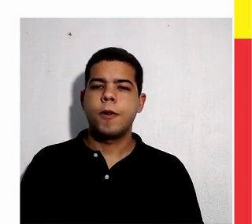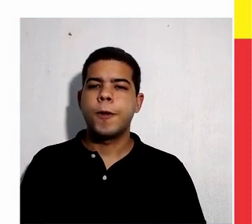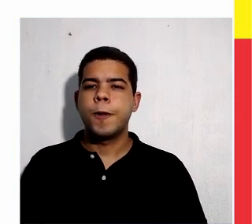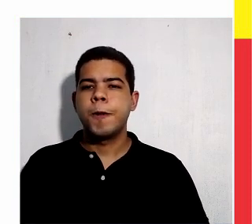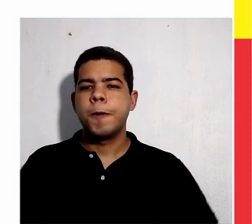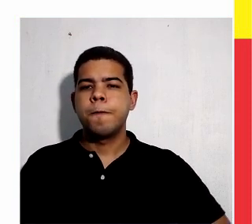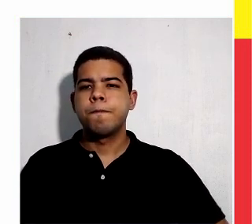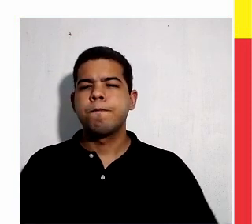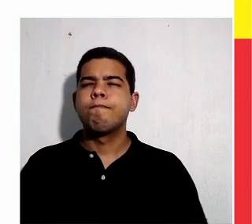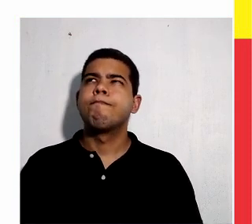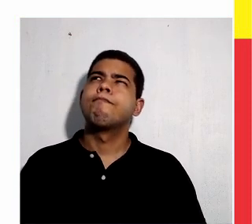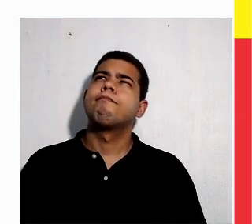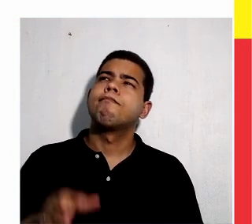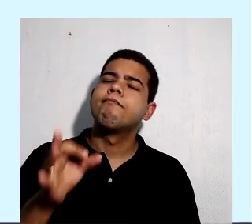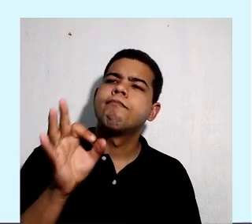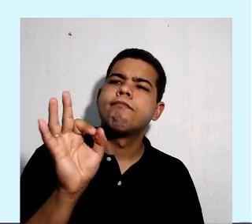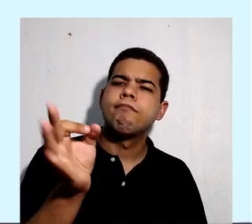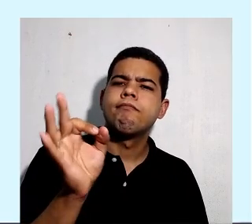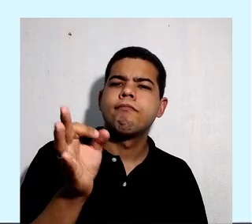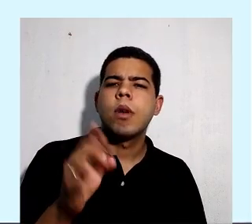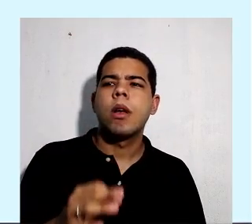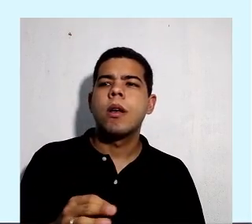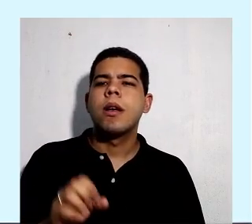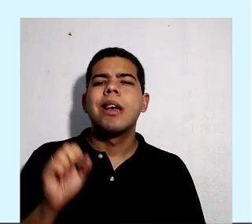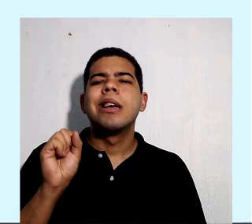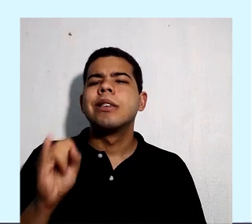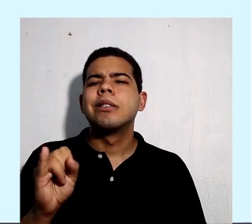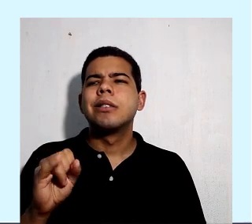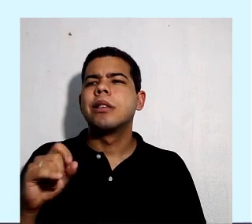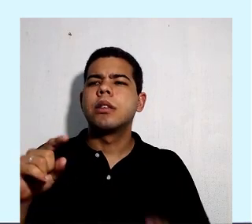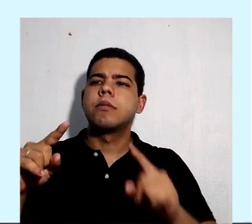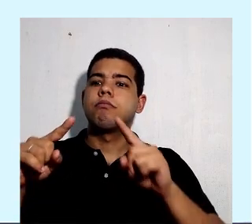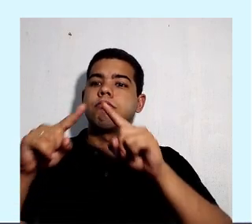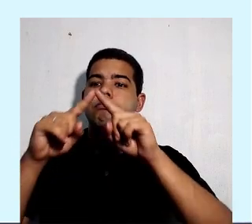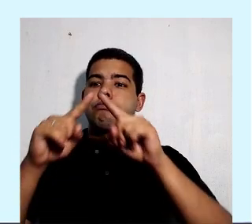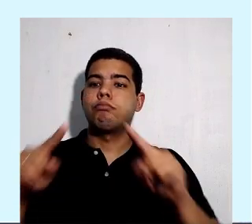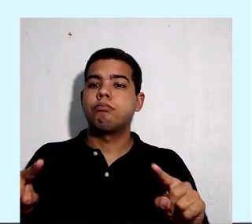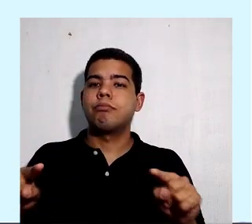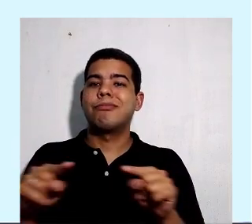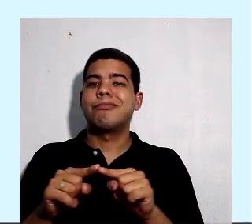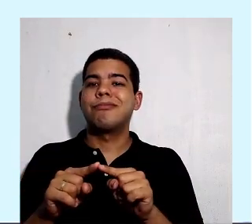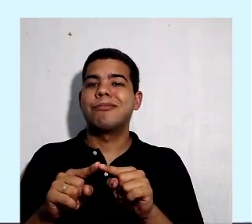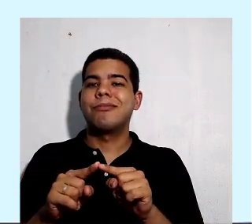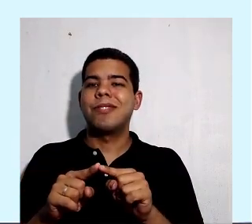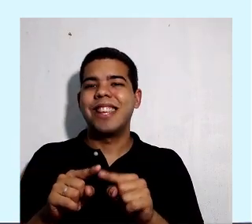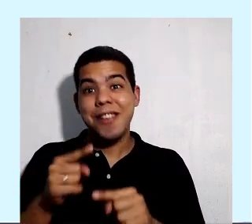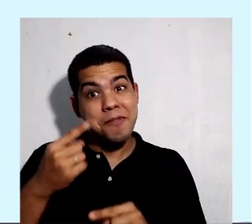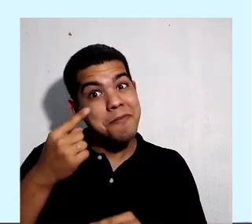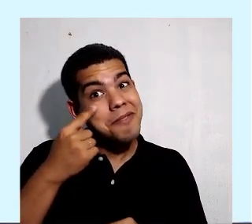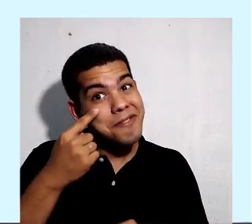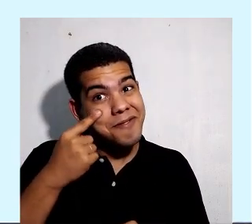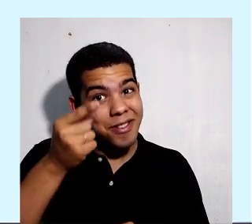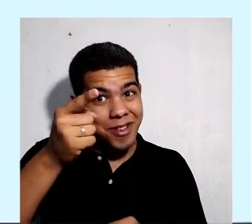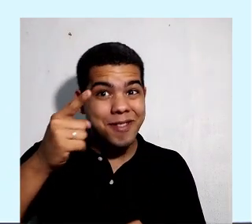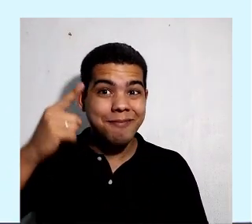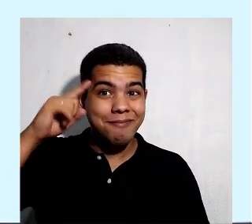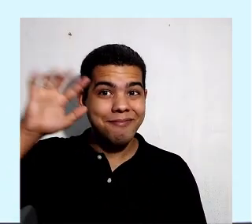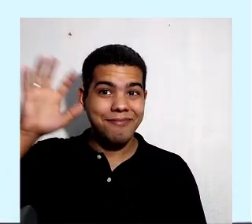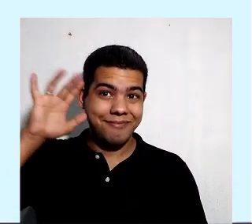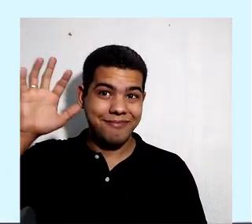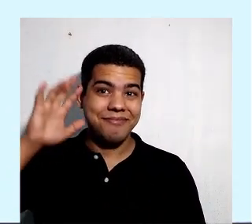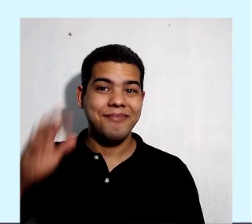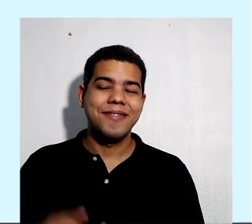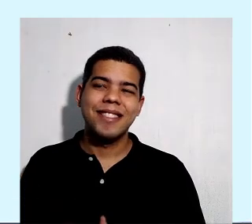bem atenção. Tá, mas se fosse então o triângulo, professor? Vou ficar provocando mesmo, vou deixar você pensar como seria